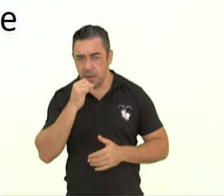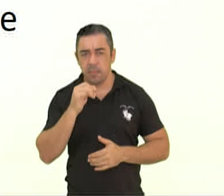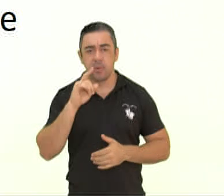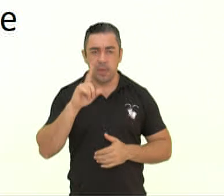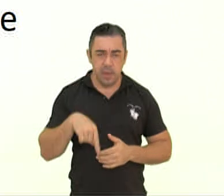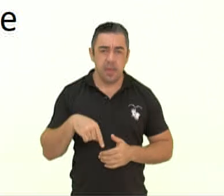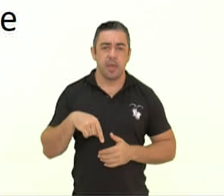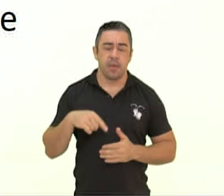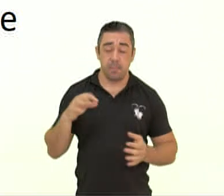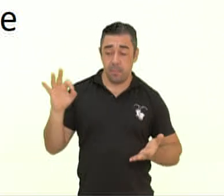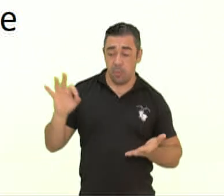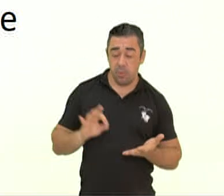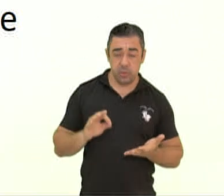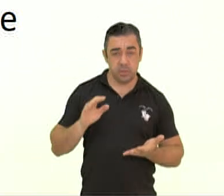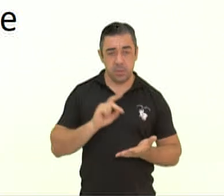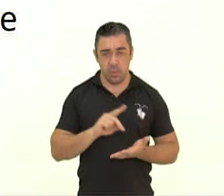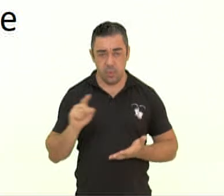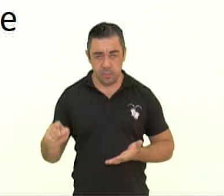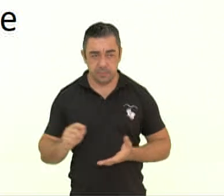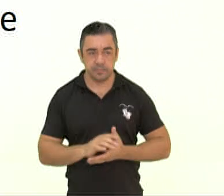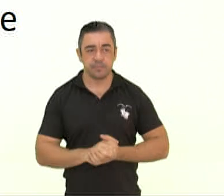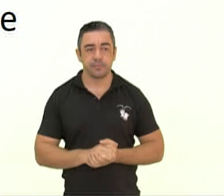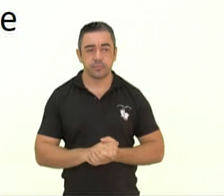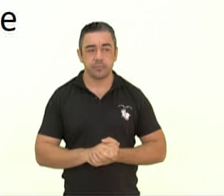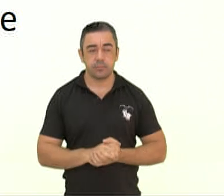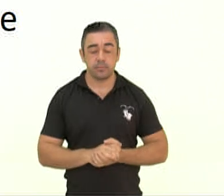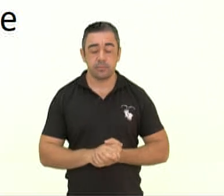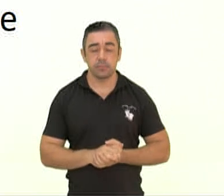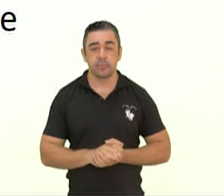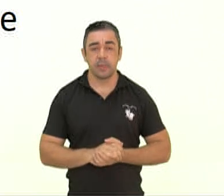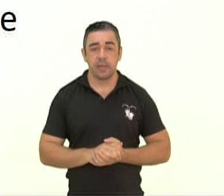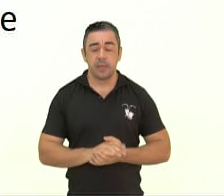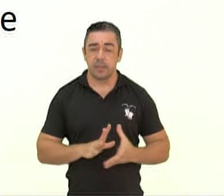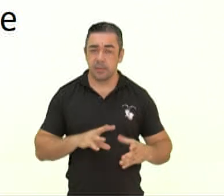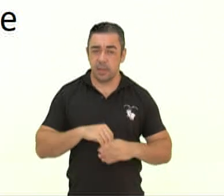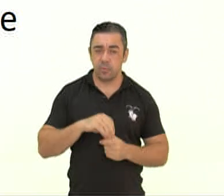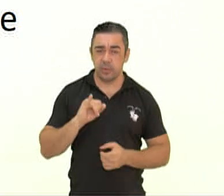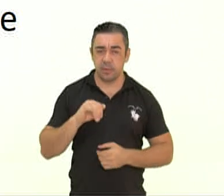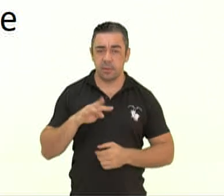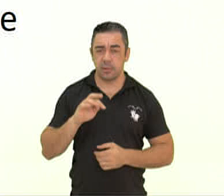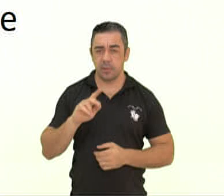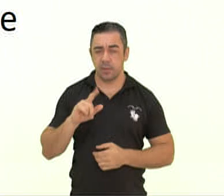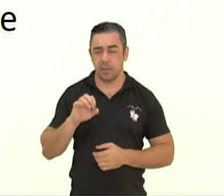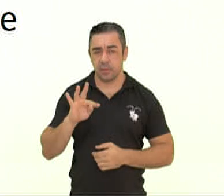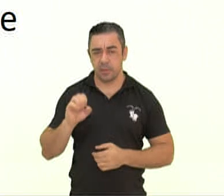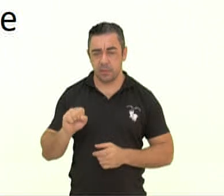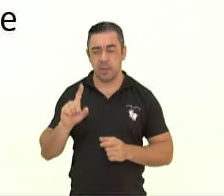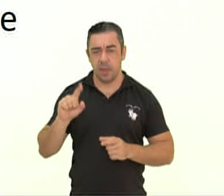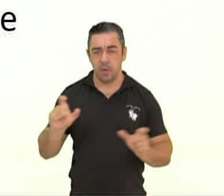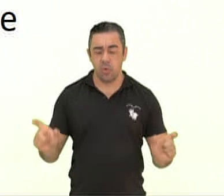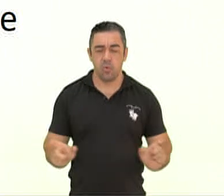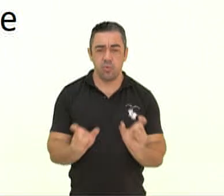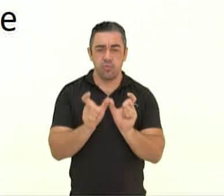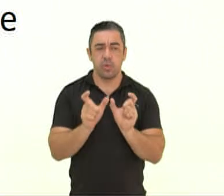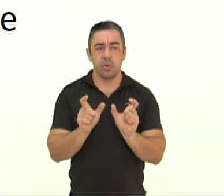e proporcionalidade. As integrantes serão marcadas pelas conjunções